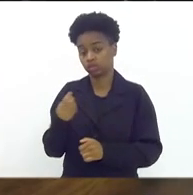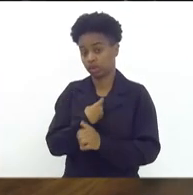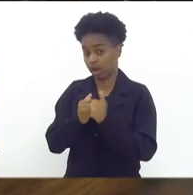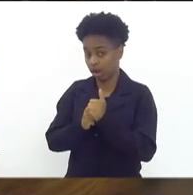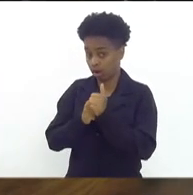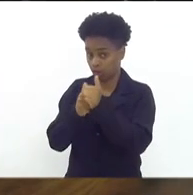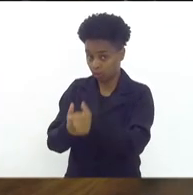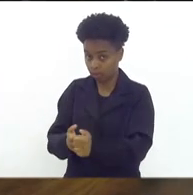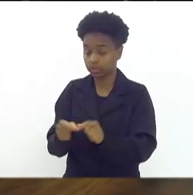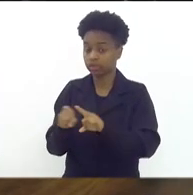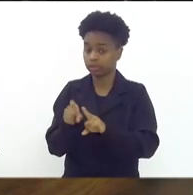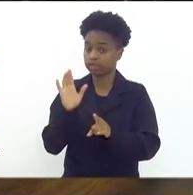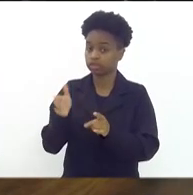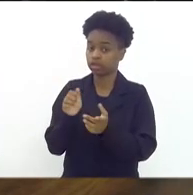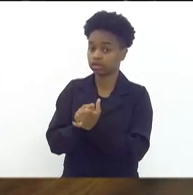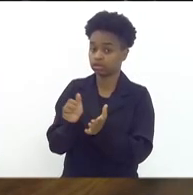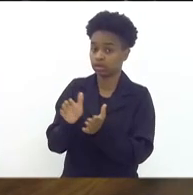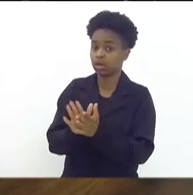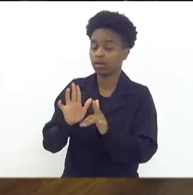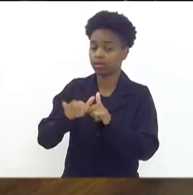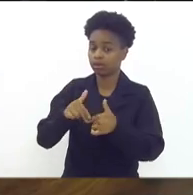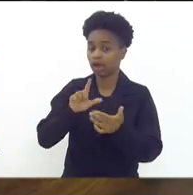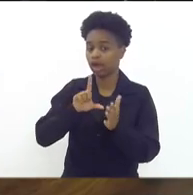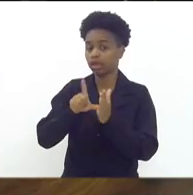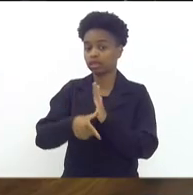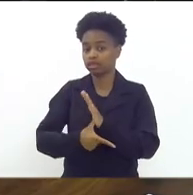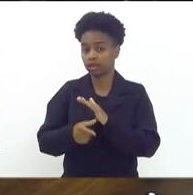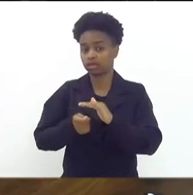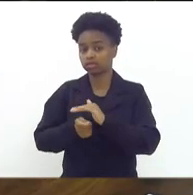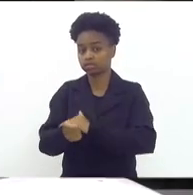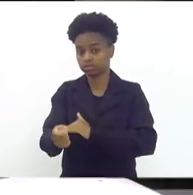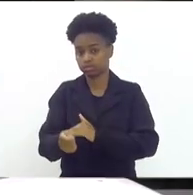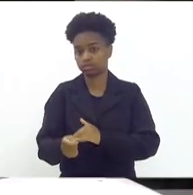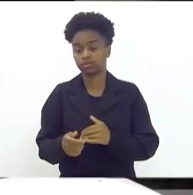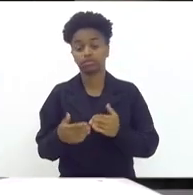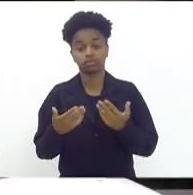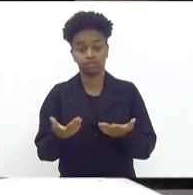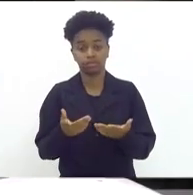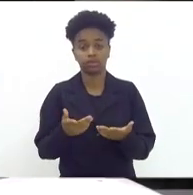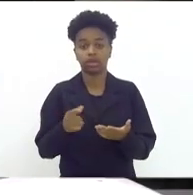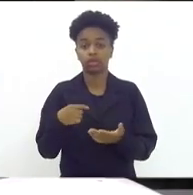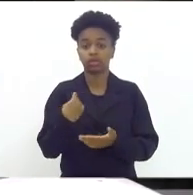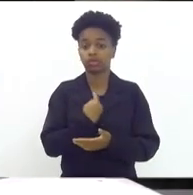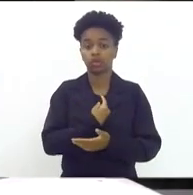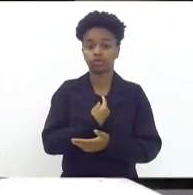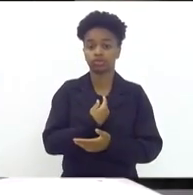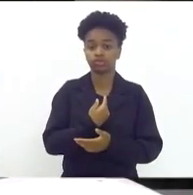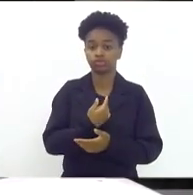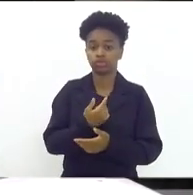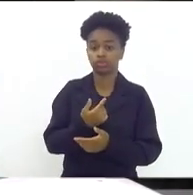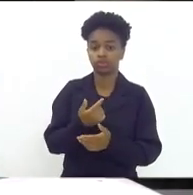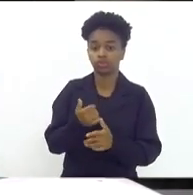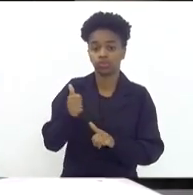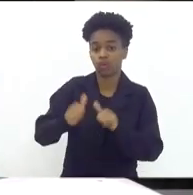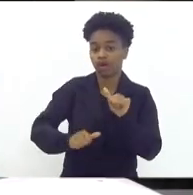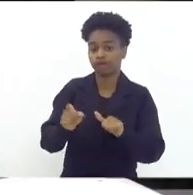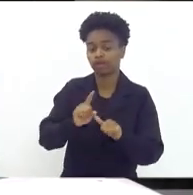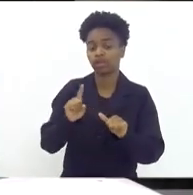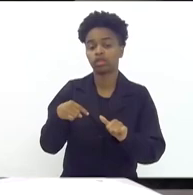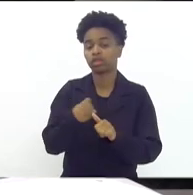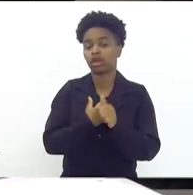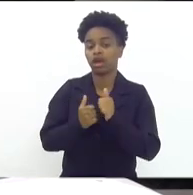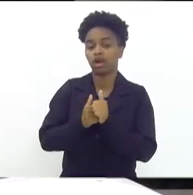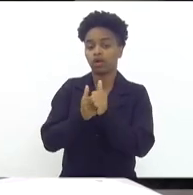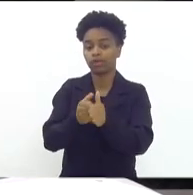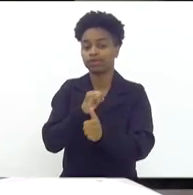a gente já mudou a SuperVia pelo atraso desse investimentos como eu disse a gente não atesta os investimentos mas a gente acompanha a